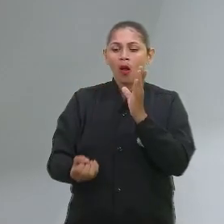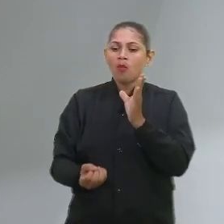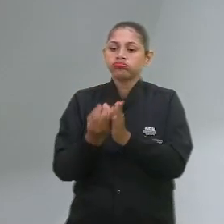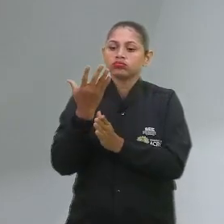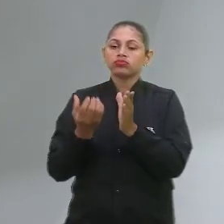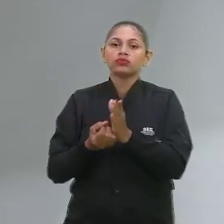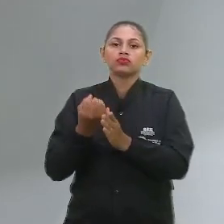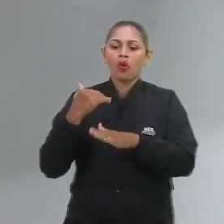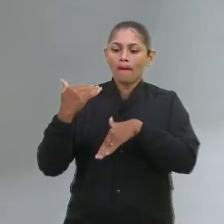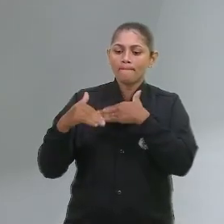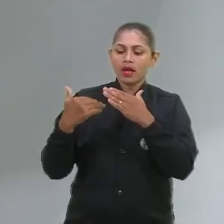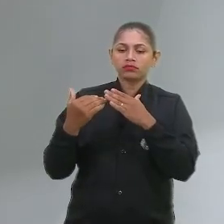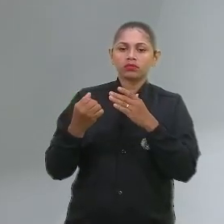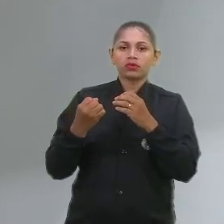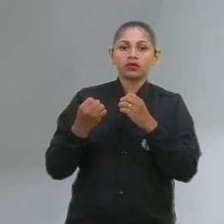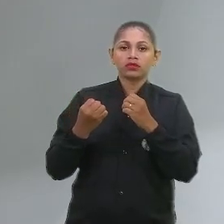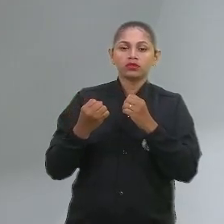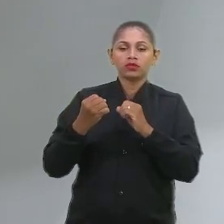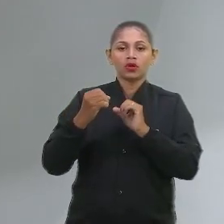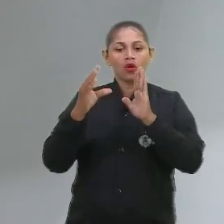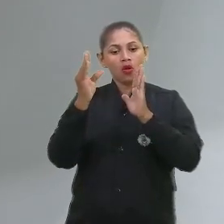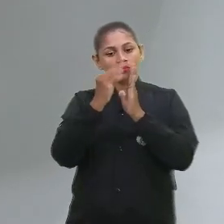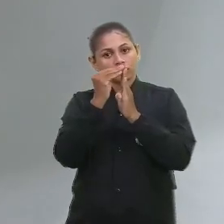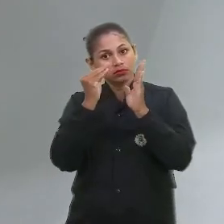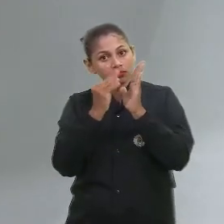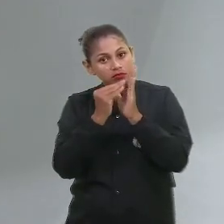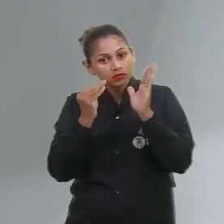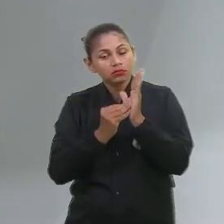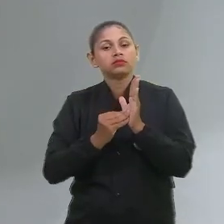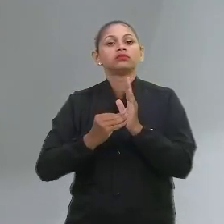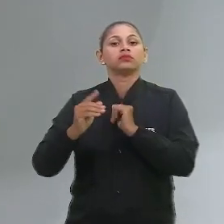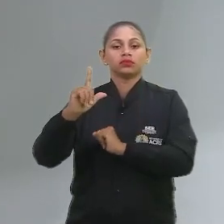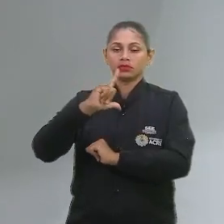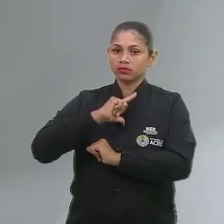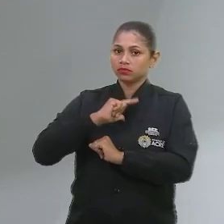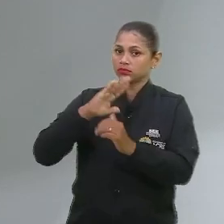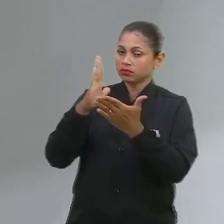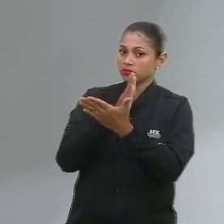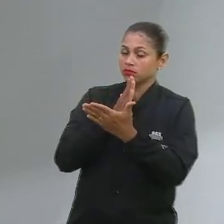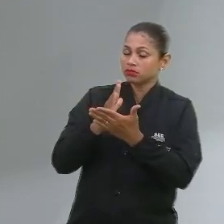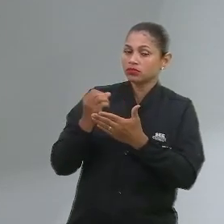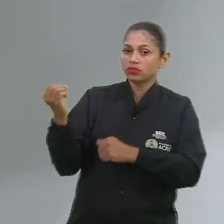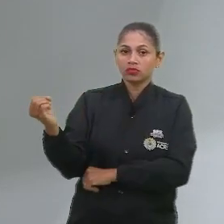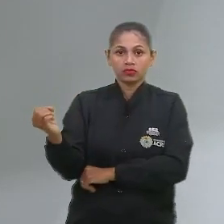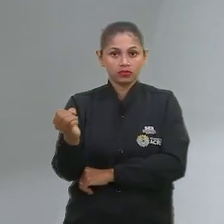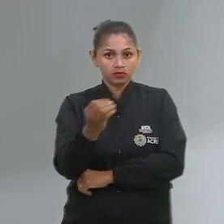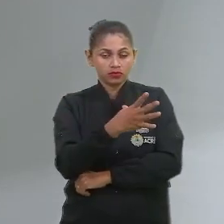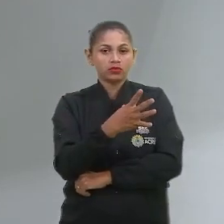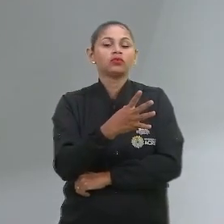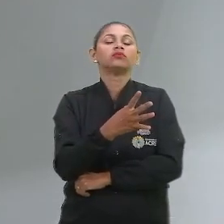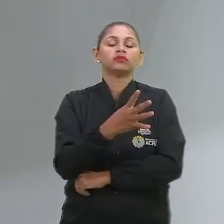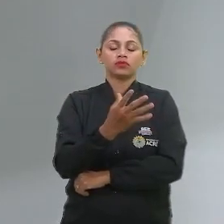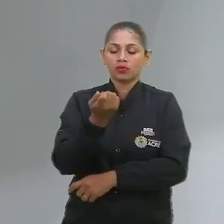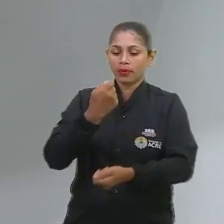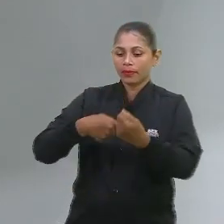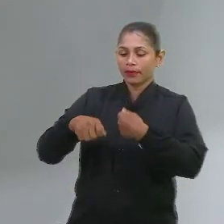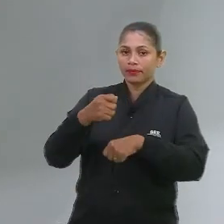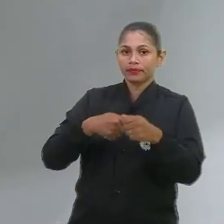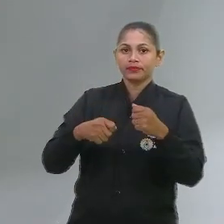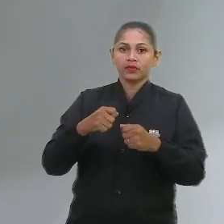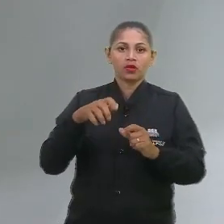de conteúdo. Tanto é que nós temos aí algumas novas atividades econômicas, né, que são os